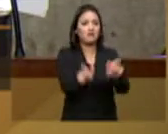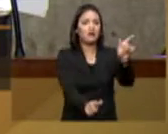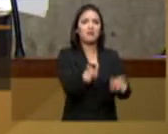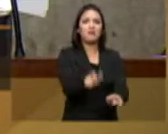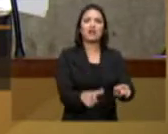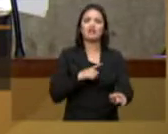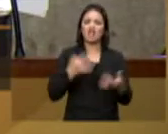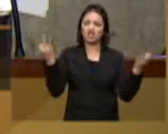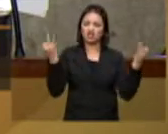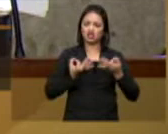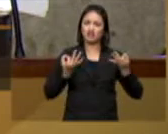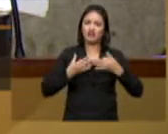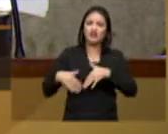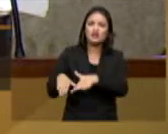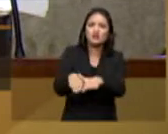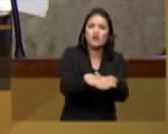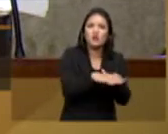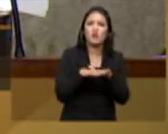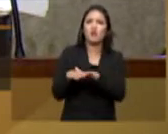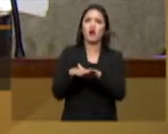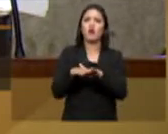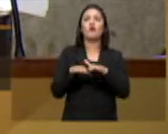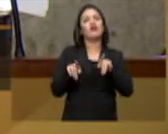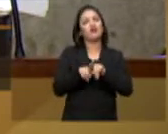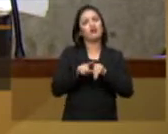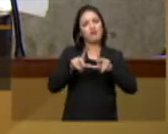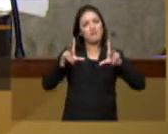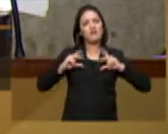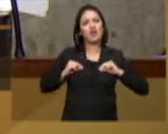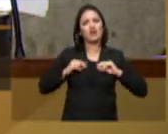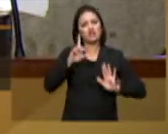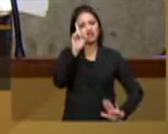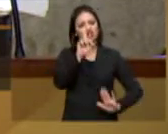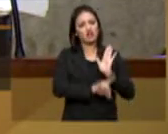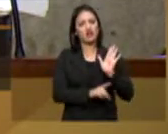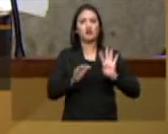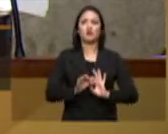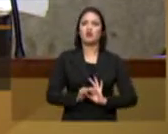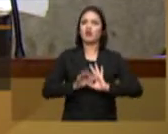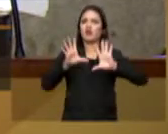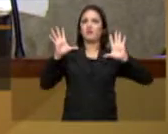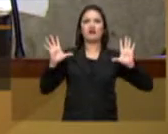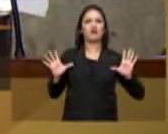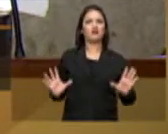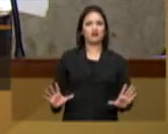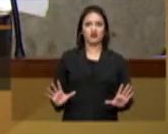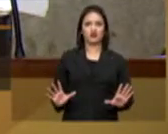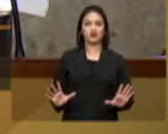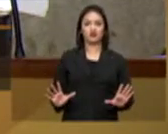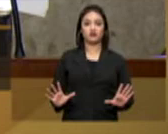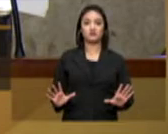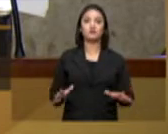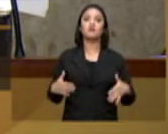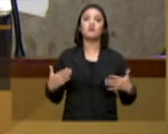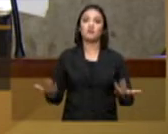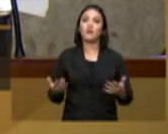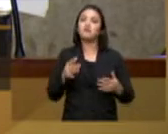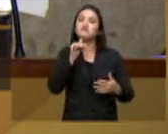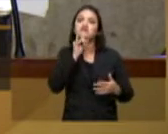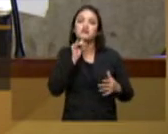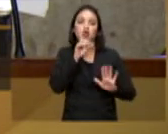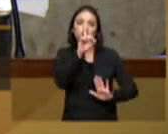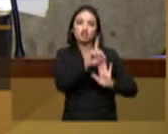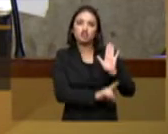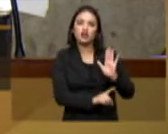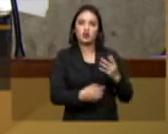igual dignidade e senhor de direitos e liberdades inalienáveis, entre os quais o direito à vida,